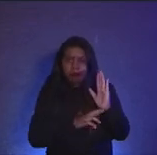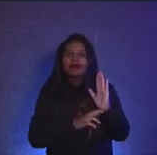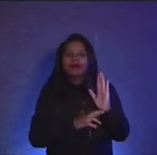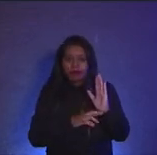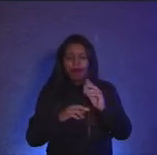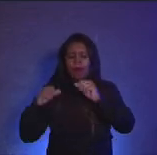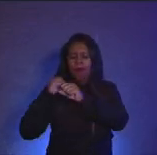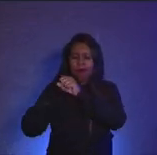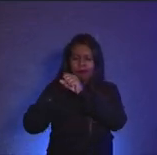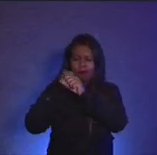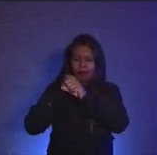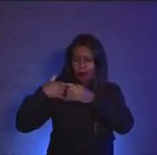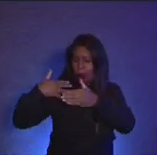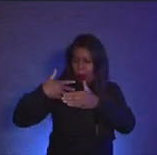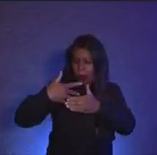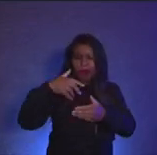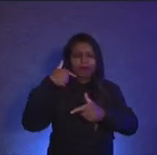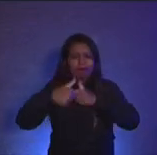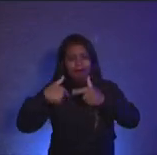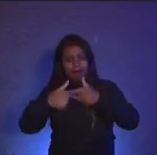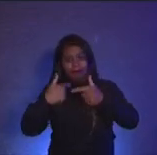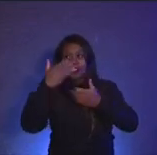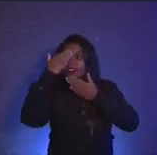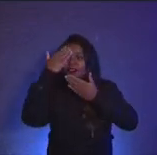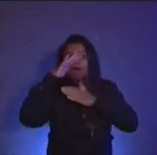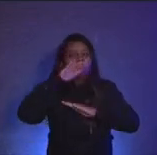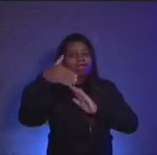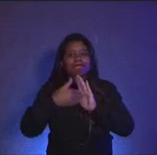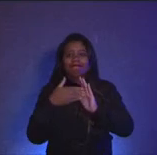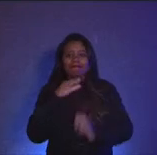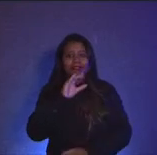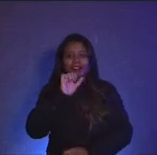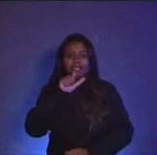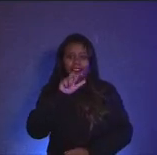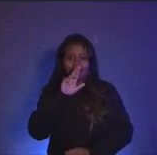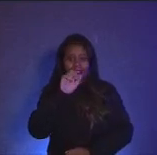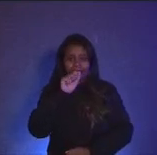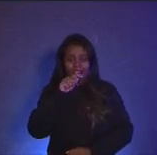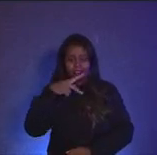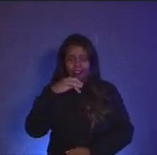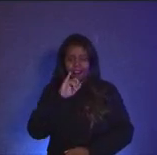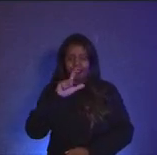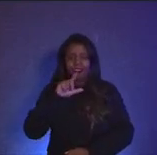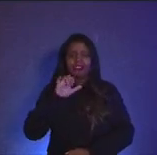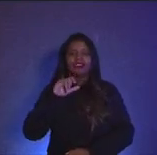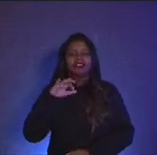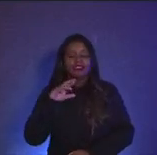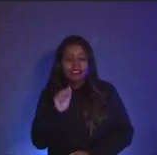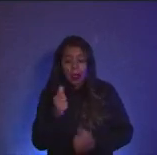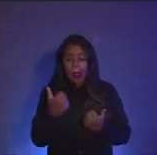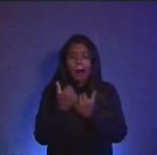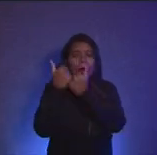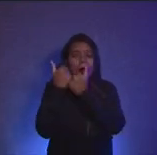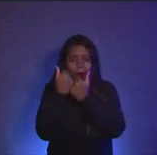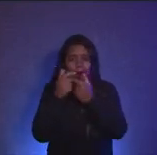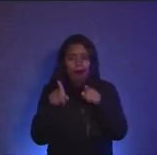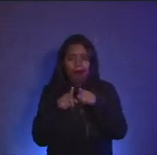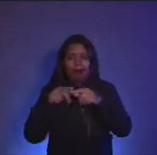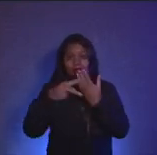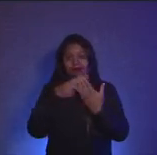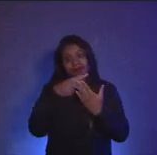longa data aí. Enfim, agradecer sobretudo ao Serra Pilheira, que apoiou esse projeto assim, desde o início, que tornou